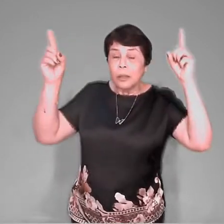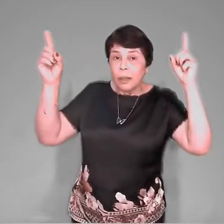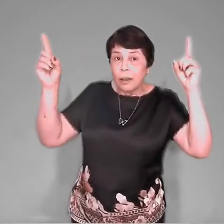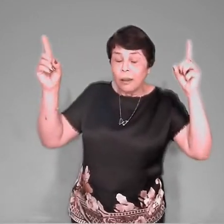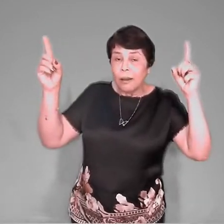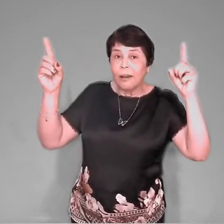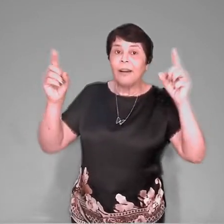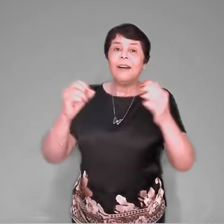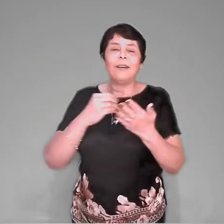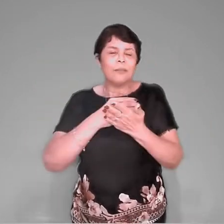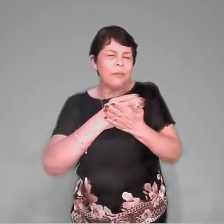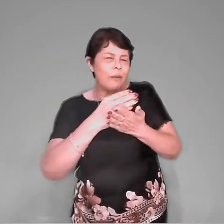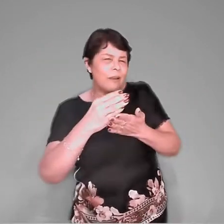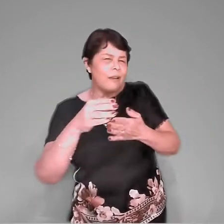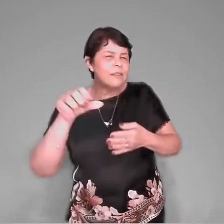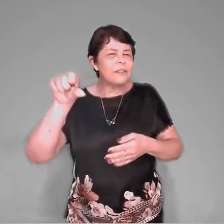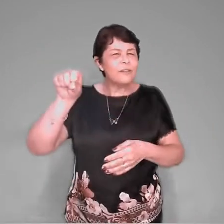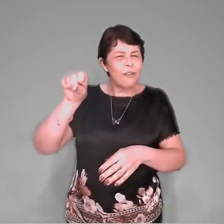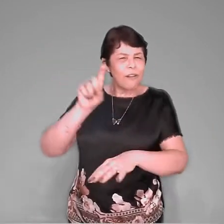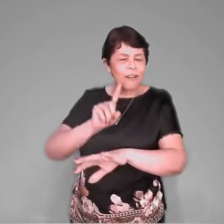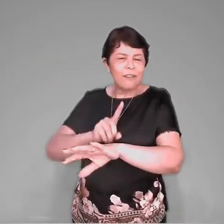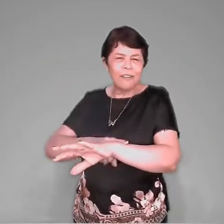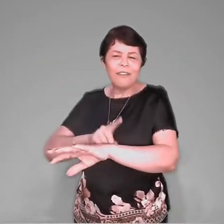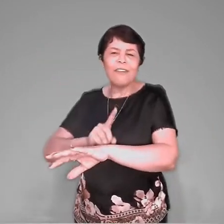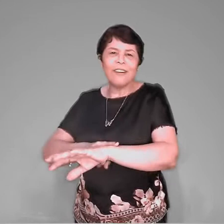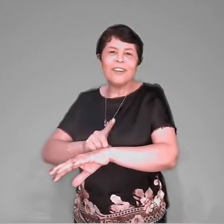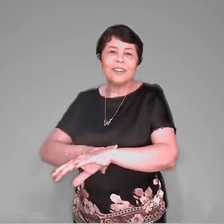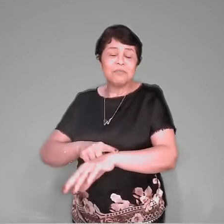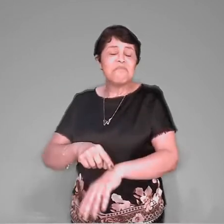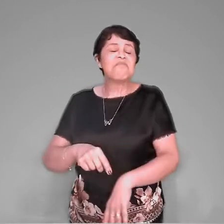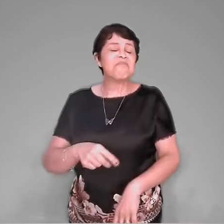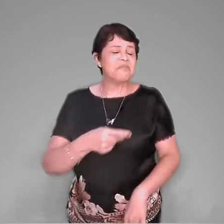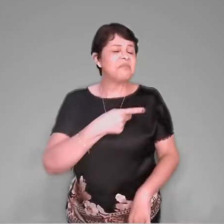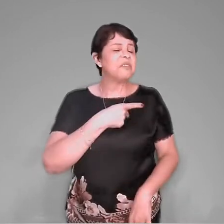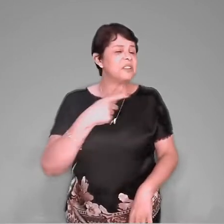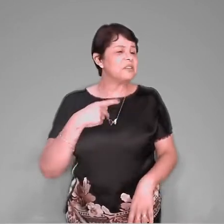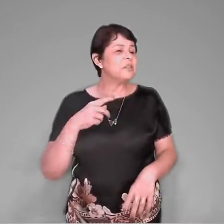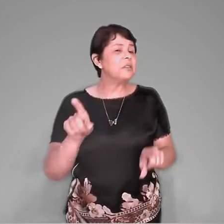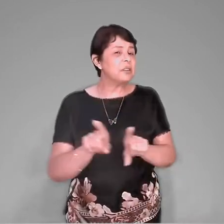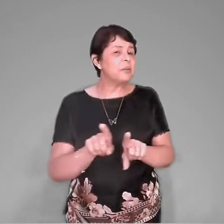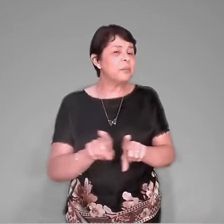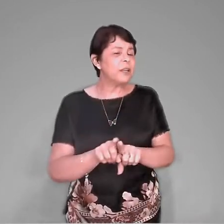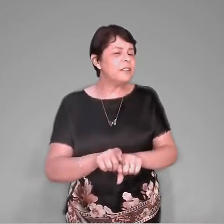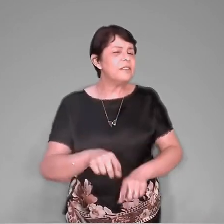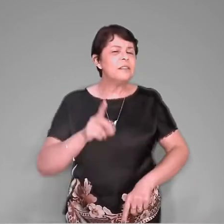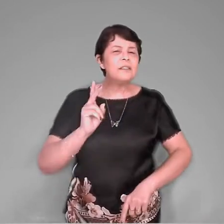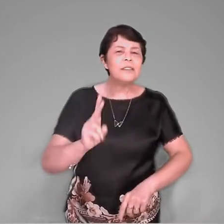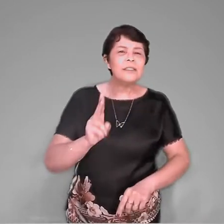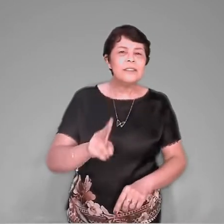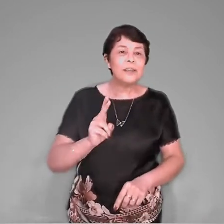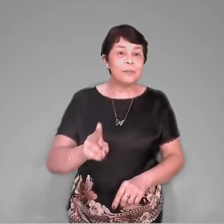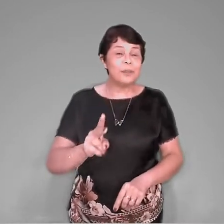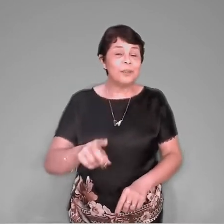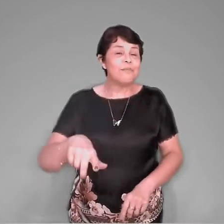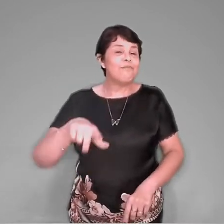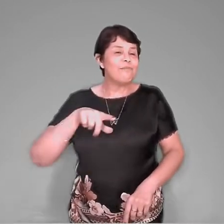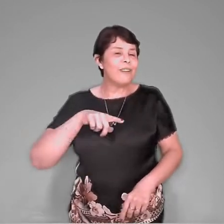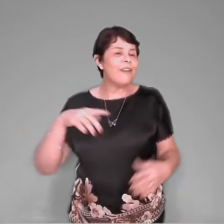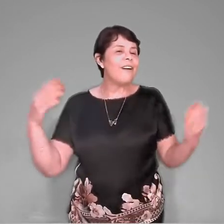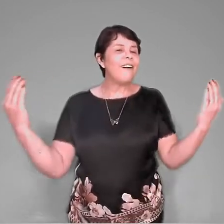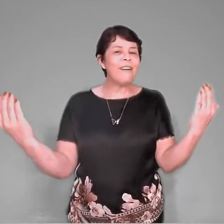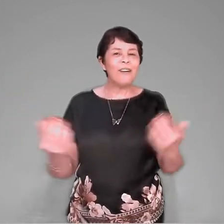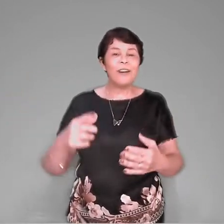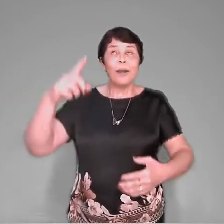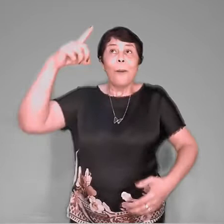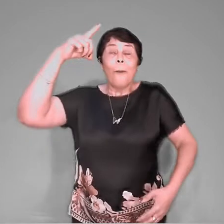fico a manhã inteira ouvindo mensagens, ouvindo as aulas, eu participo de todas as aulas, o que eu não podia fazer antes.